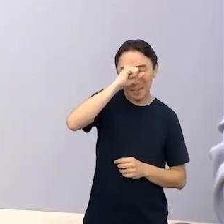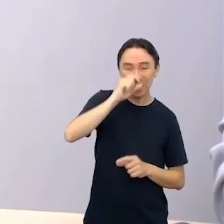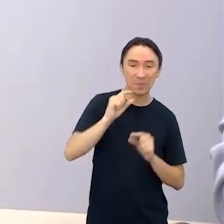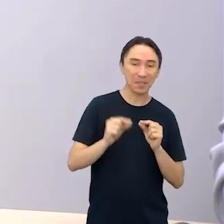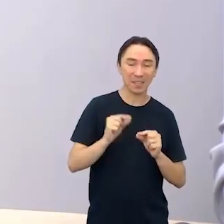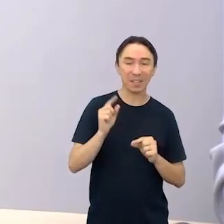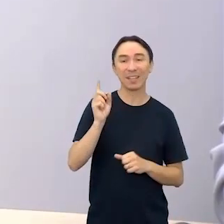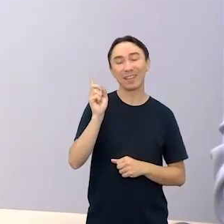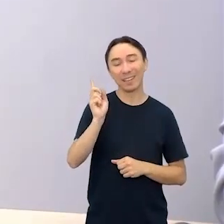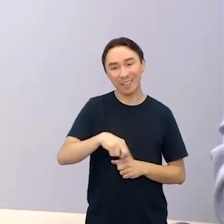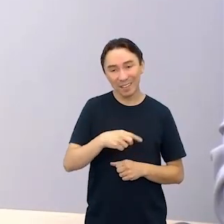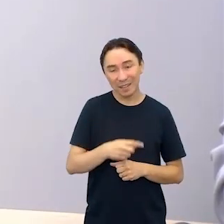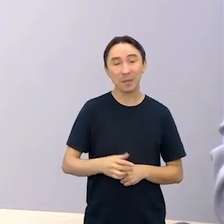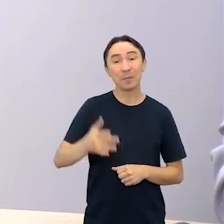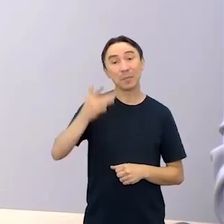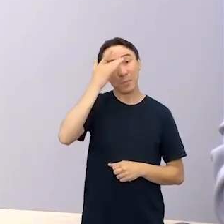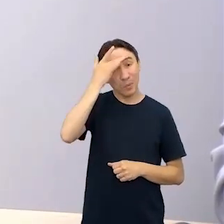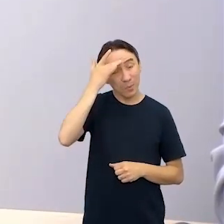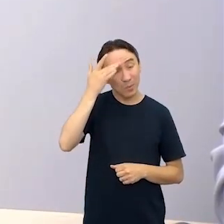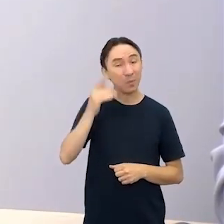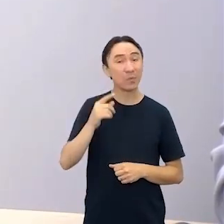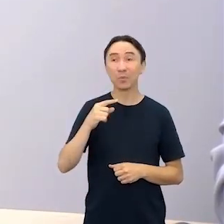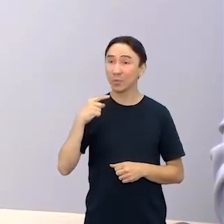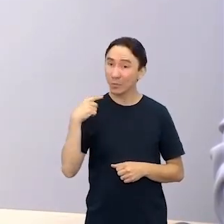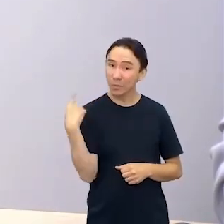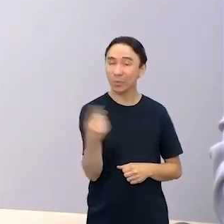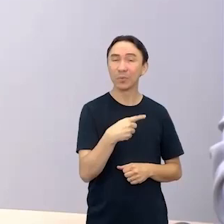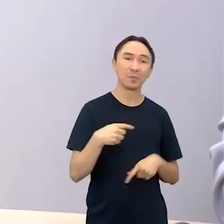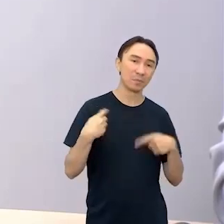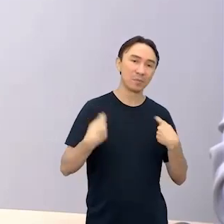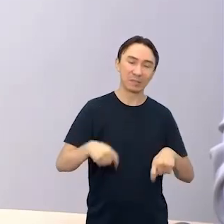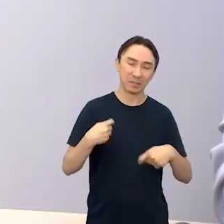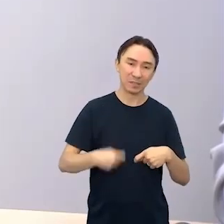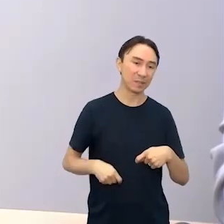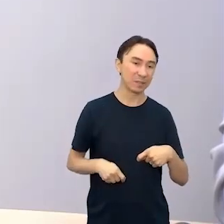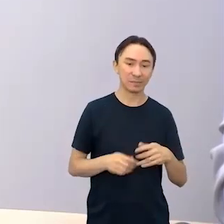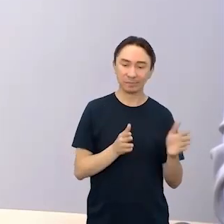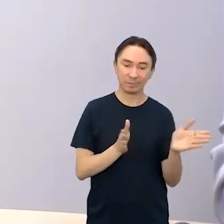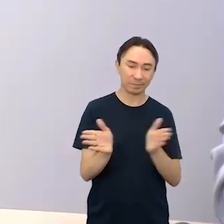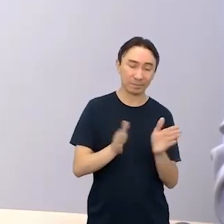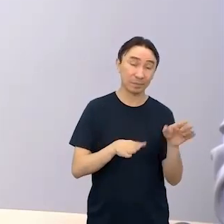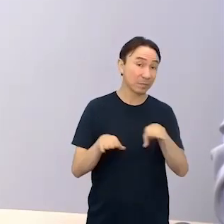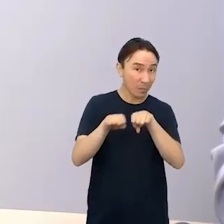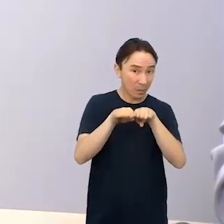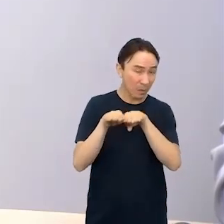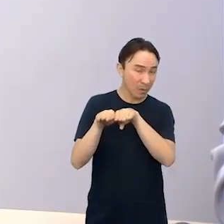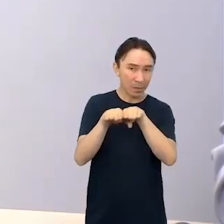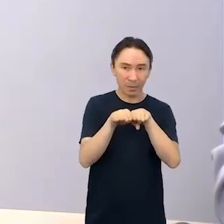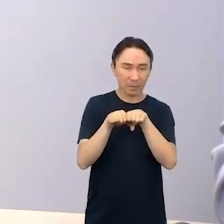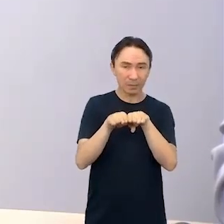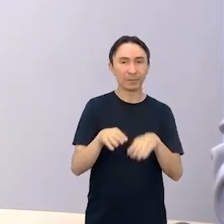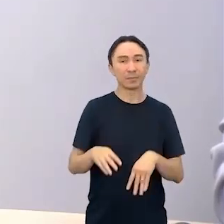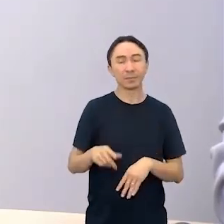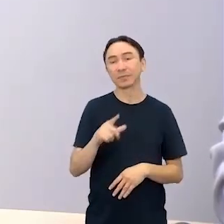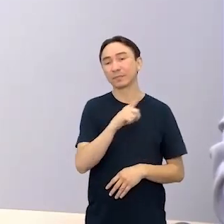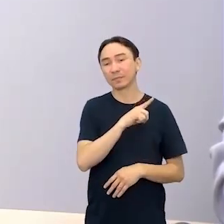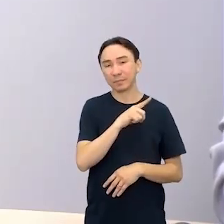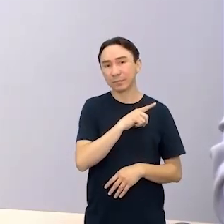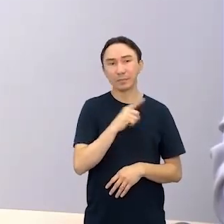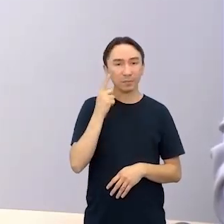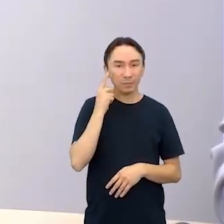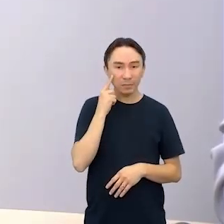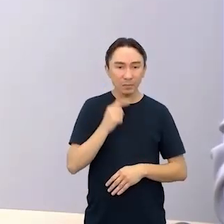que todas as pessoas devem ter acesso igualitário. Por exemplo, quando você faz uma rampa de acesso a uma escola, você não está